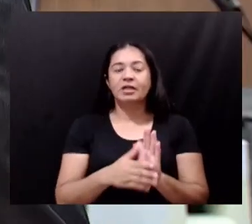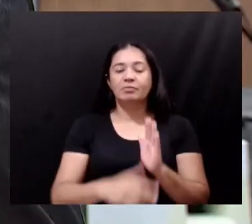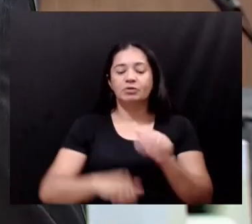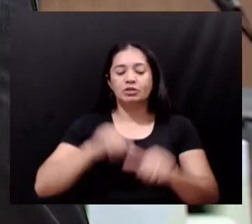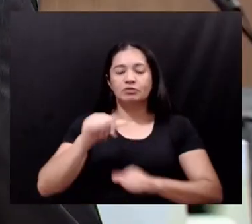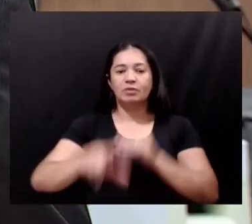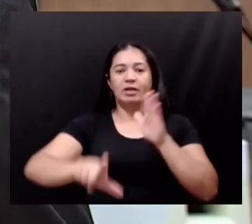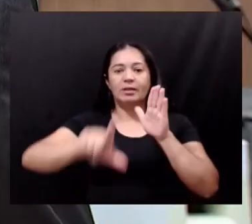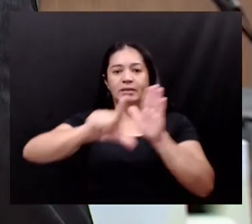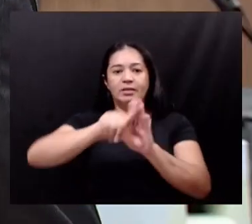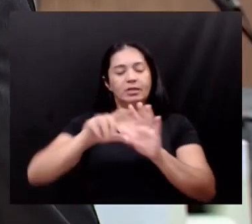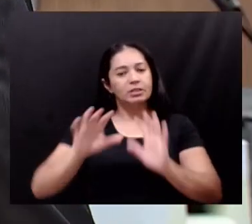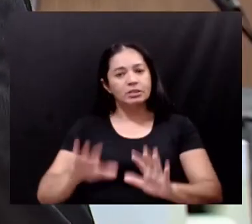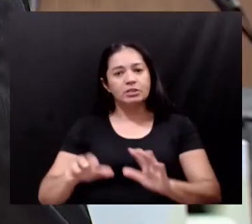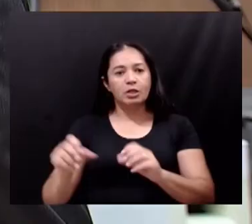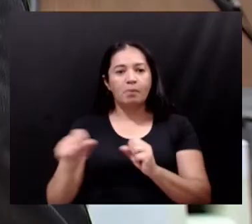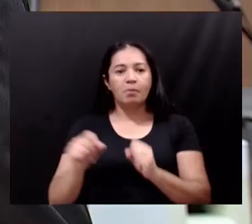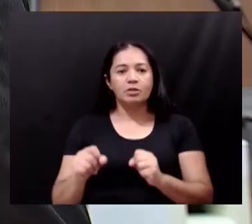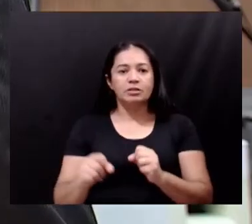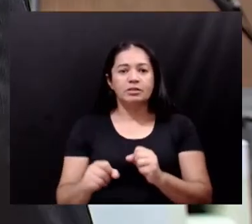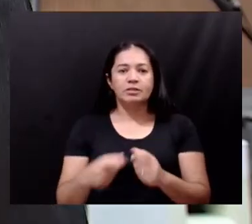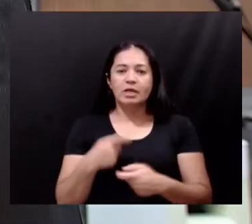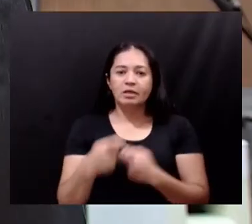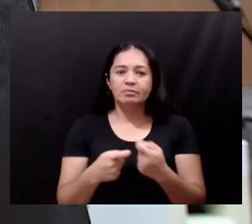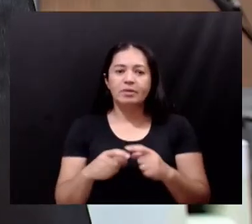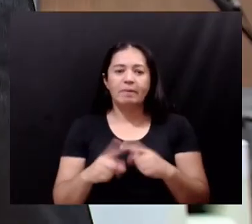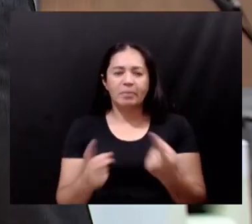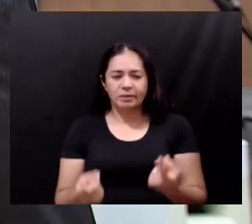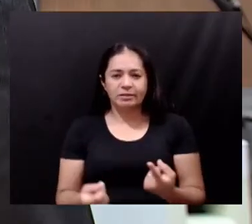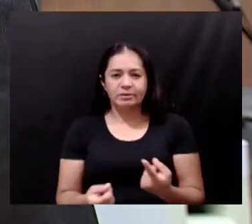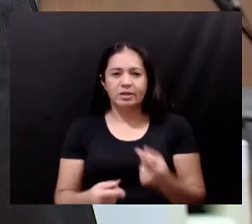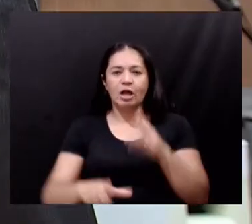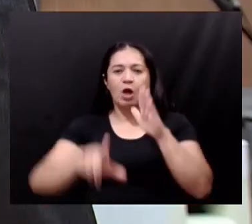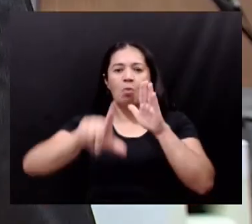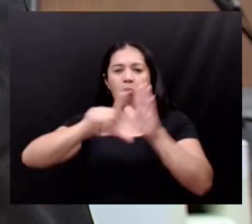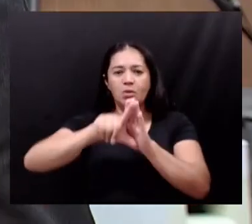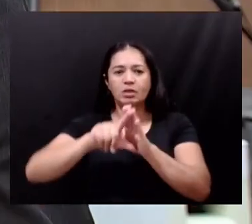poderia ser um pouco mais administrativa, mas eu acho que é uma lei que vai garantir um